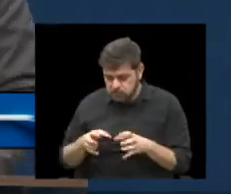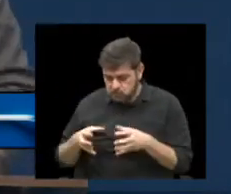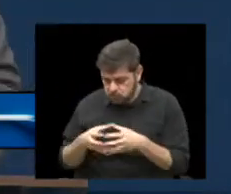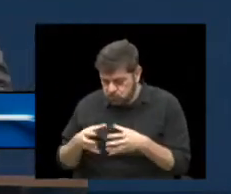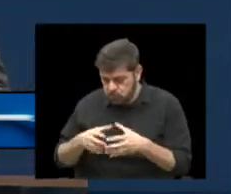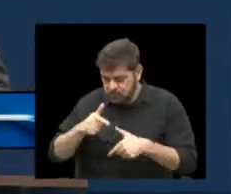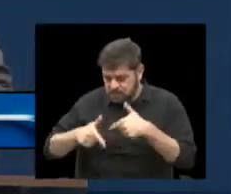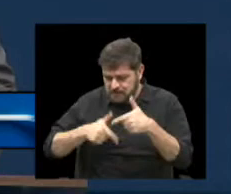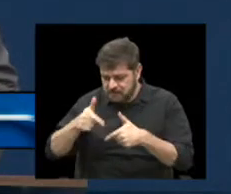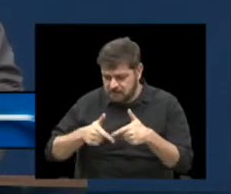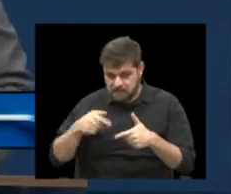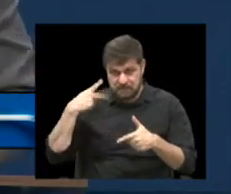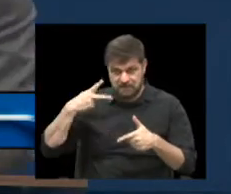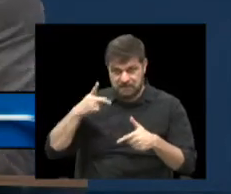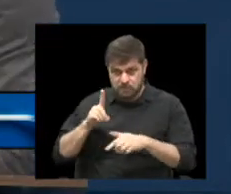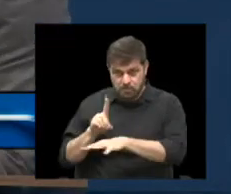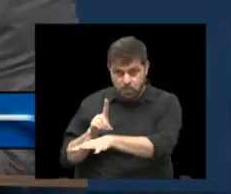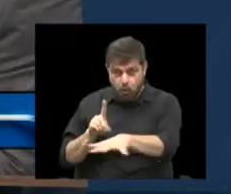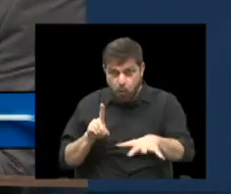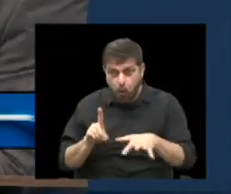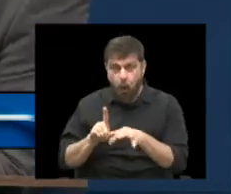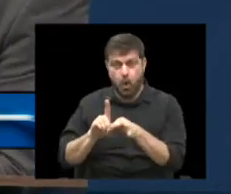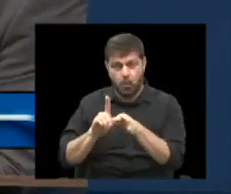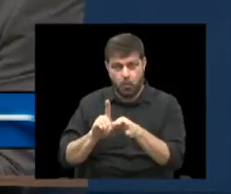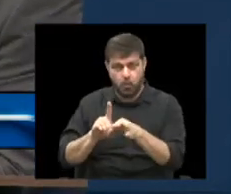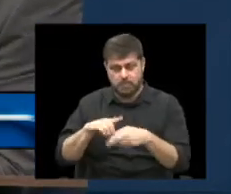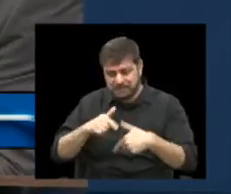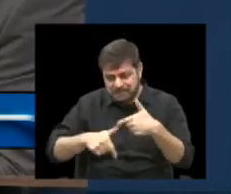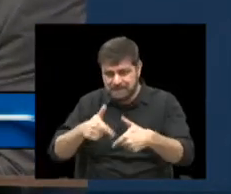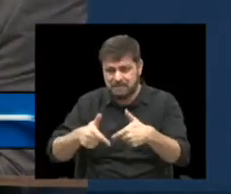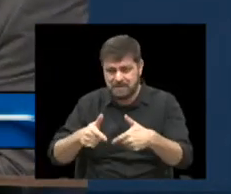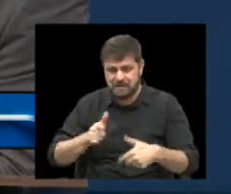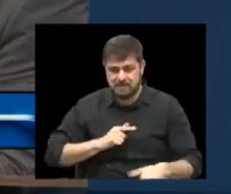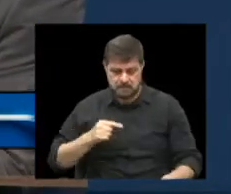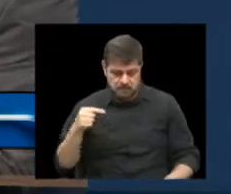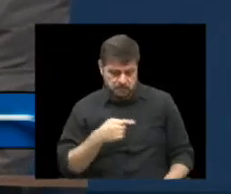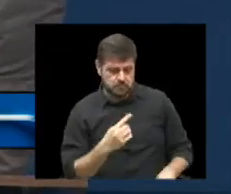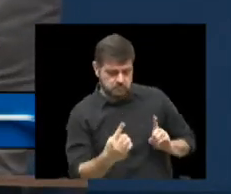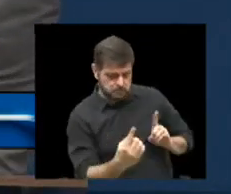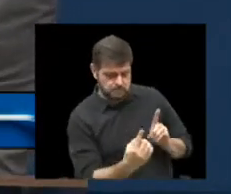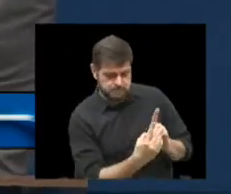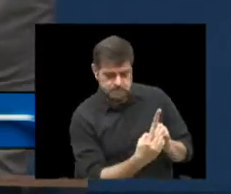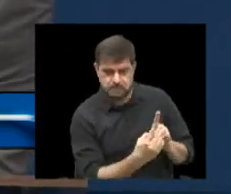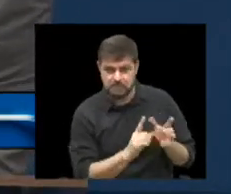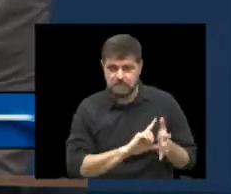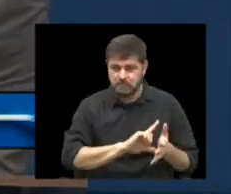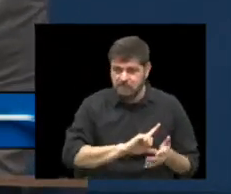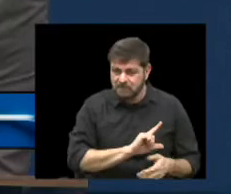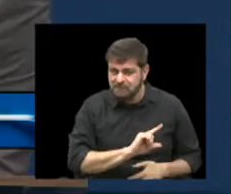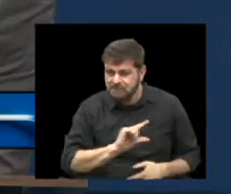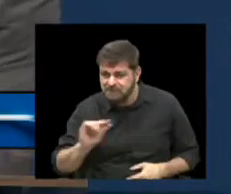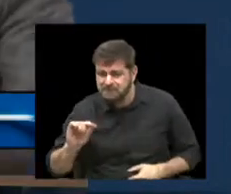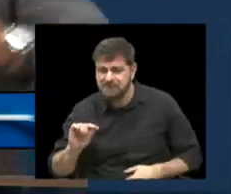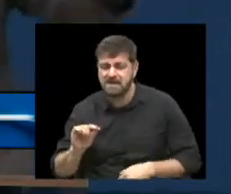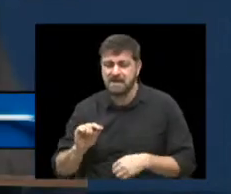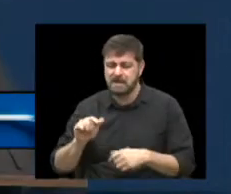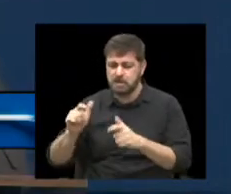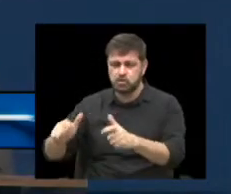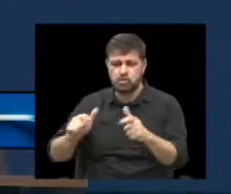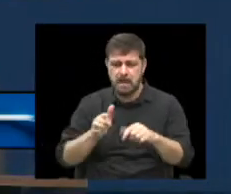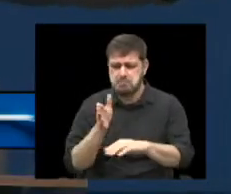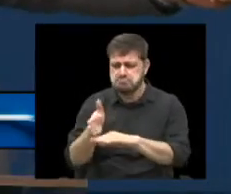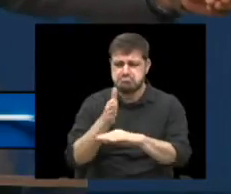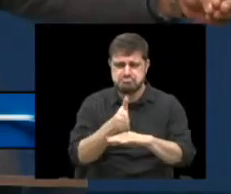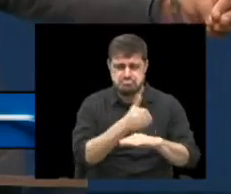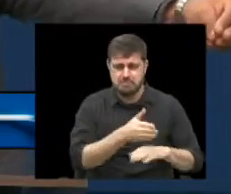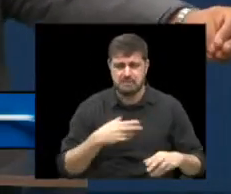carrega o vereador junto. Né? Enquanto tem uma pessoa atendendo no gabinete, tem uma outra pessoa na prefeitura, tem um motorista